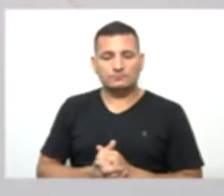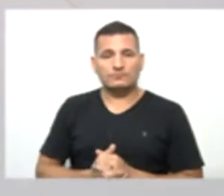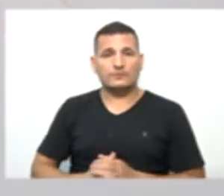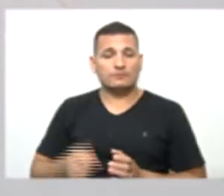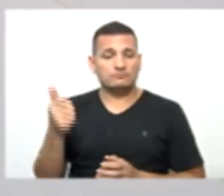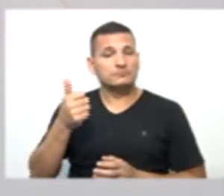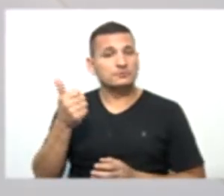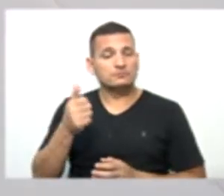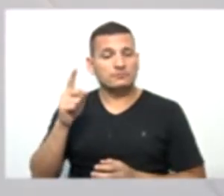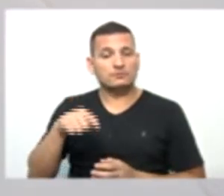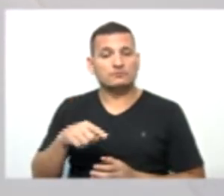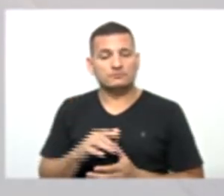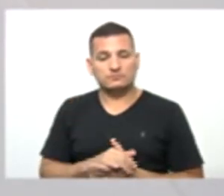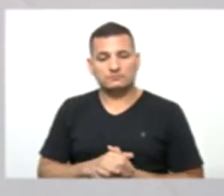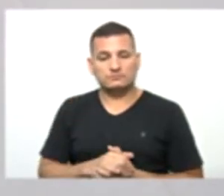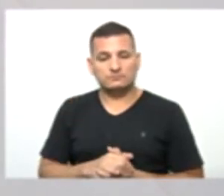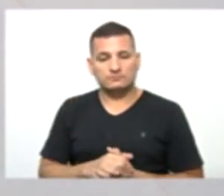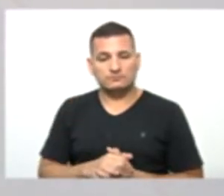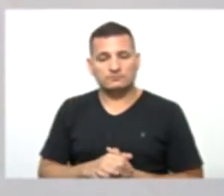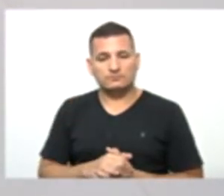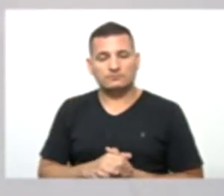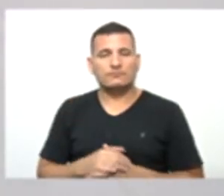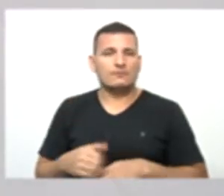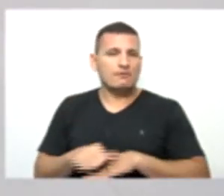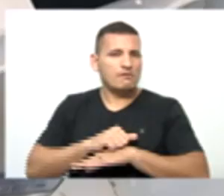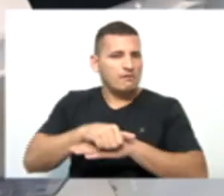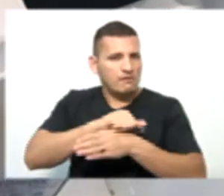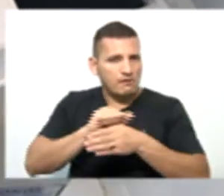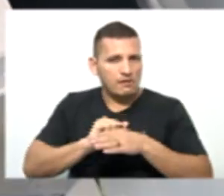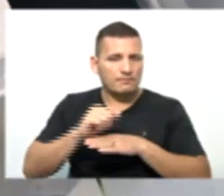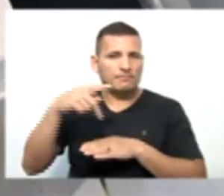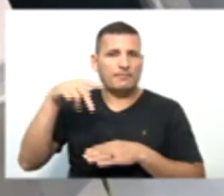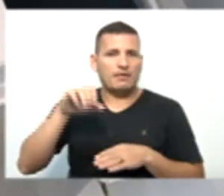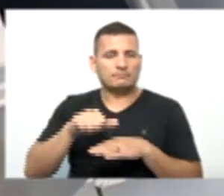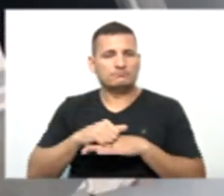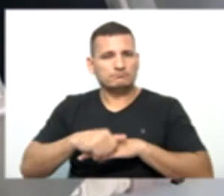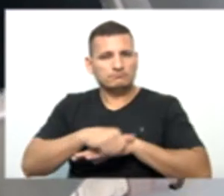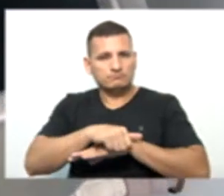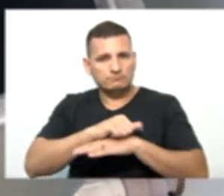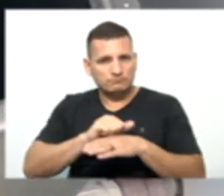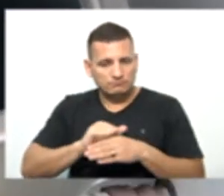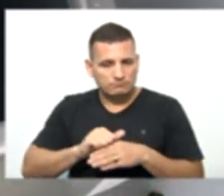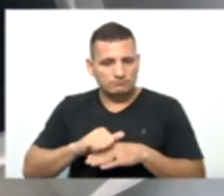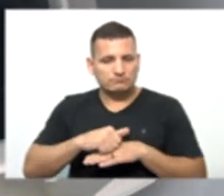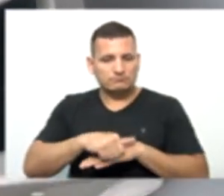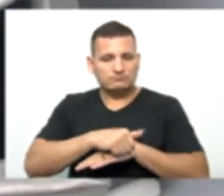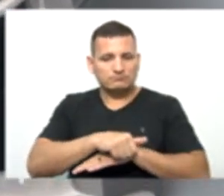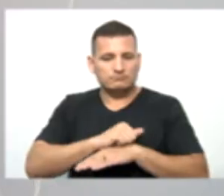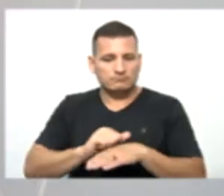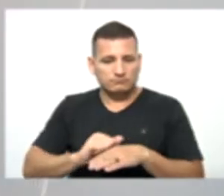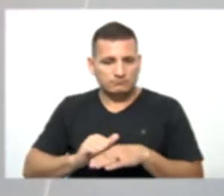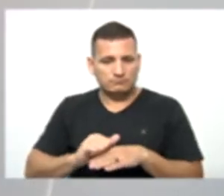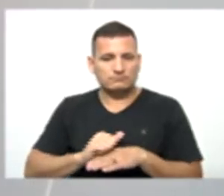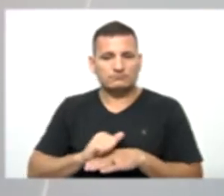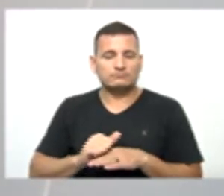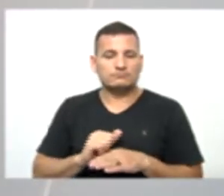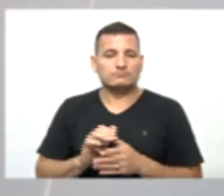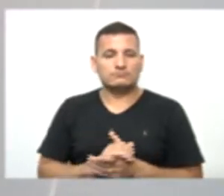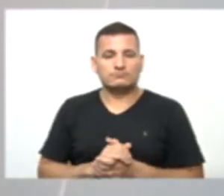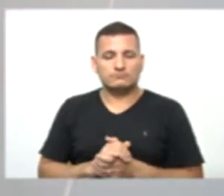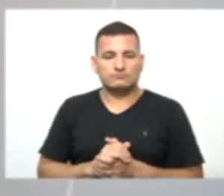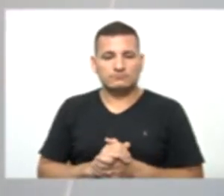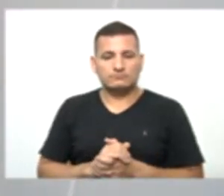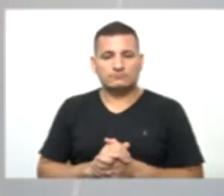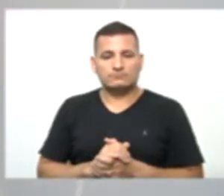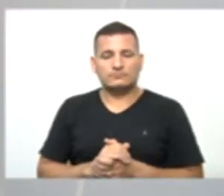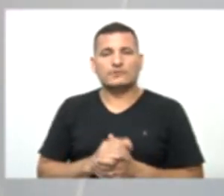primeira coisa, a gente tem que lavar, colocar o pé aqui, lavar. Aí vocês podem entrar, tá?